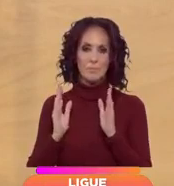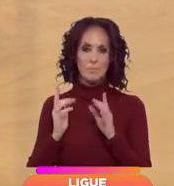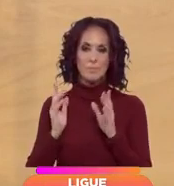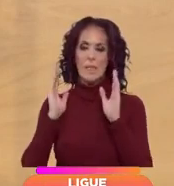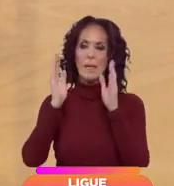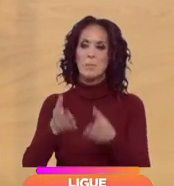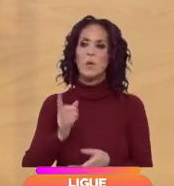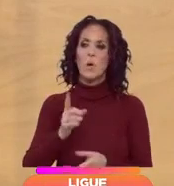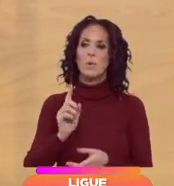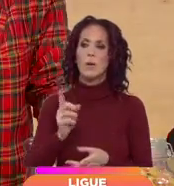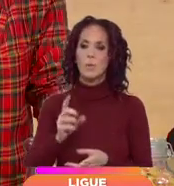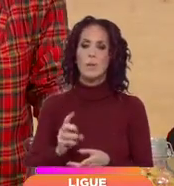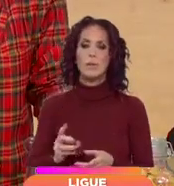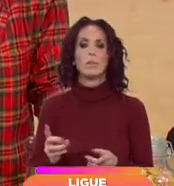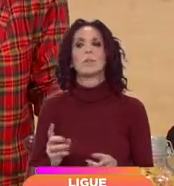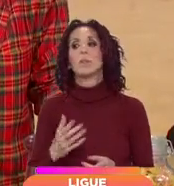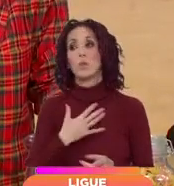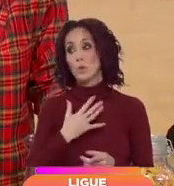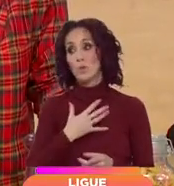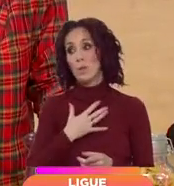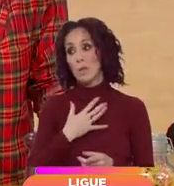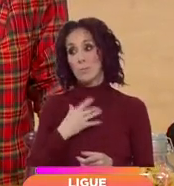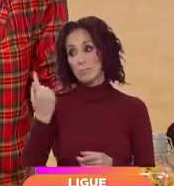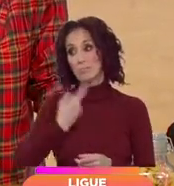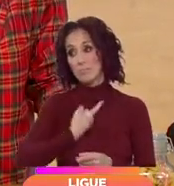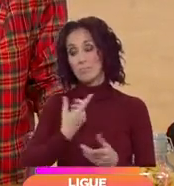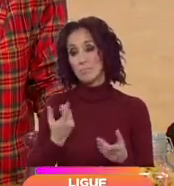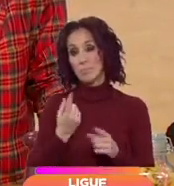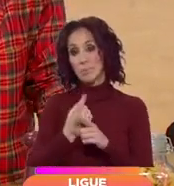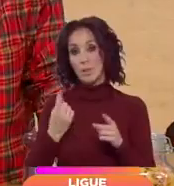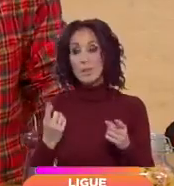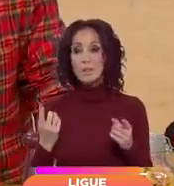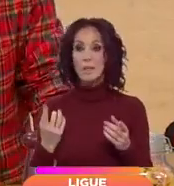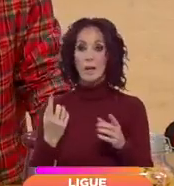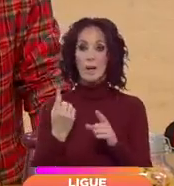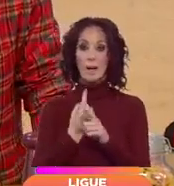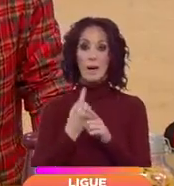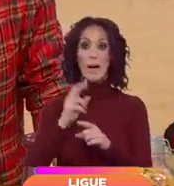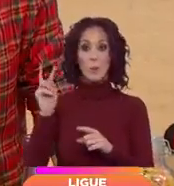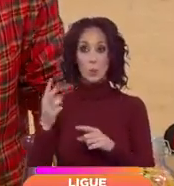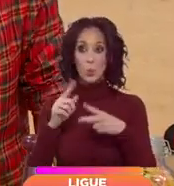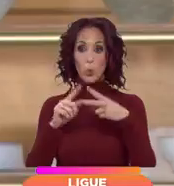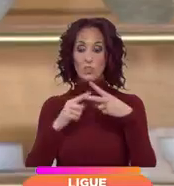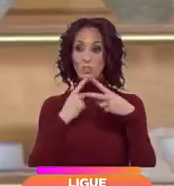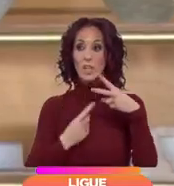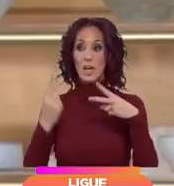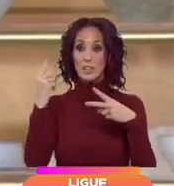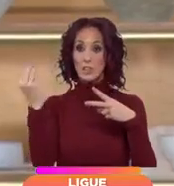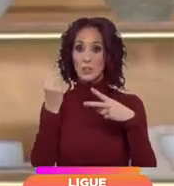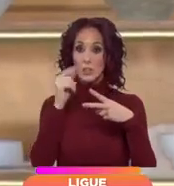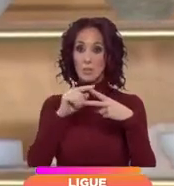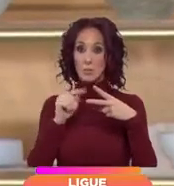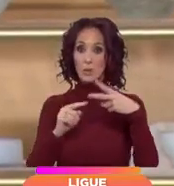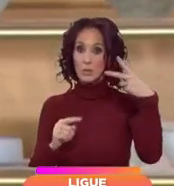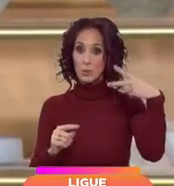é esse que ainda querem percorrer sobre não, isto? Nós não queremos, mas sim. Temos que ir. Não, porque há as célebres duas queixas. Ainda temos que ir. Nós